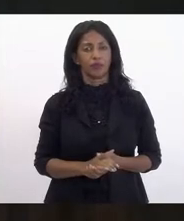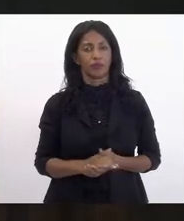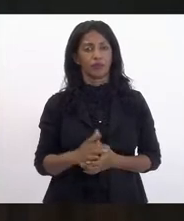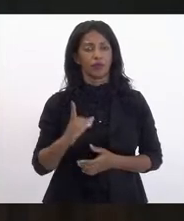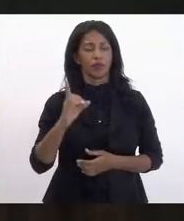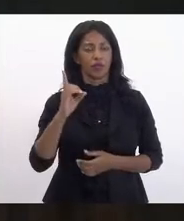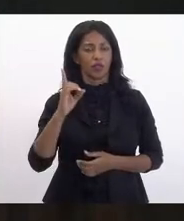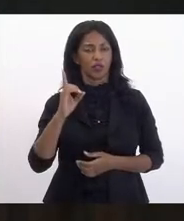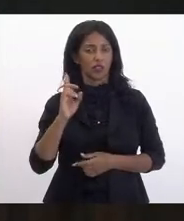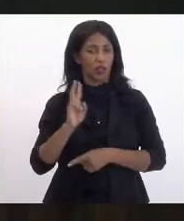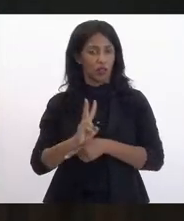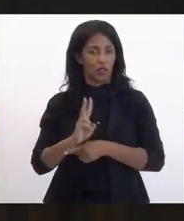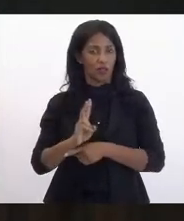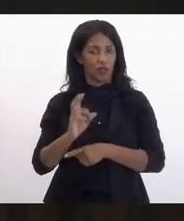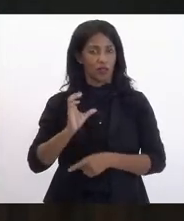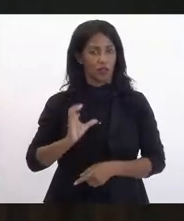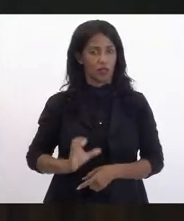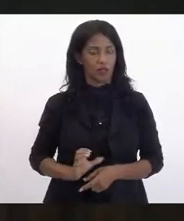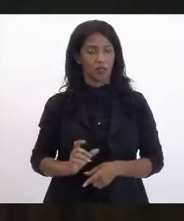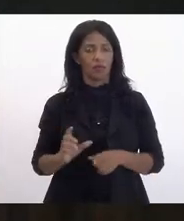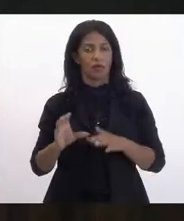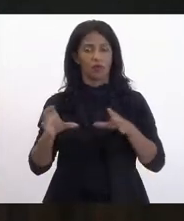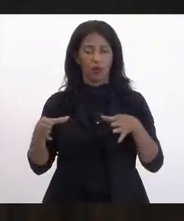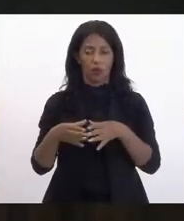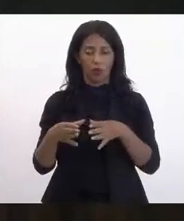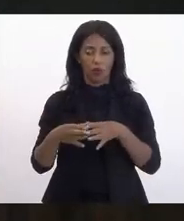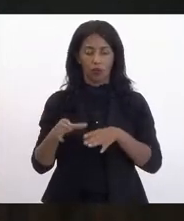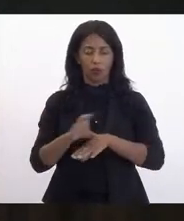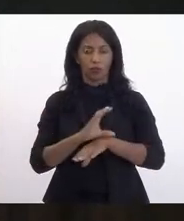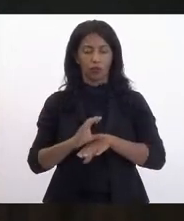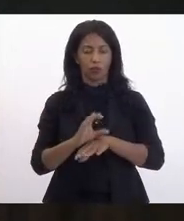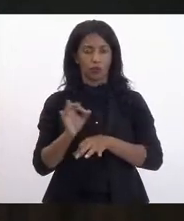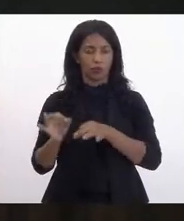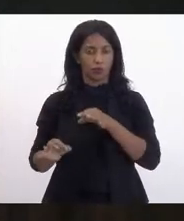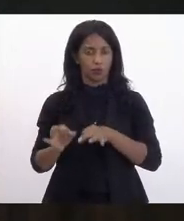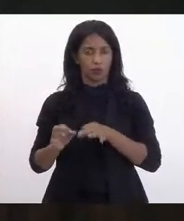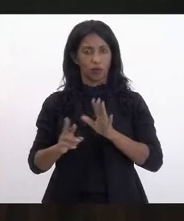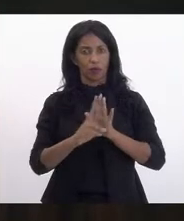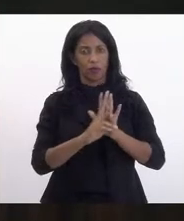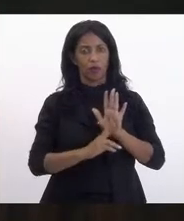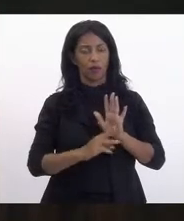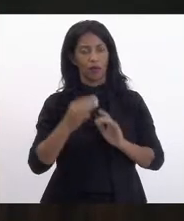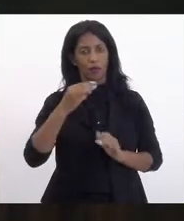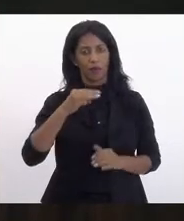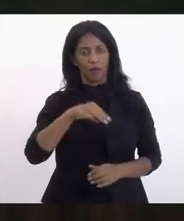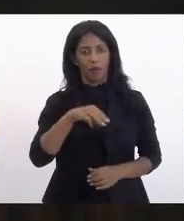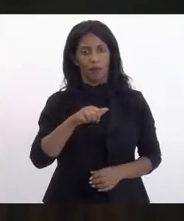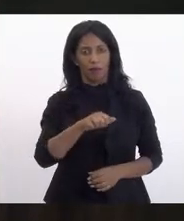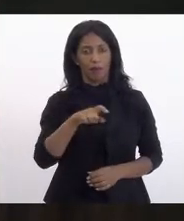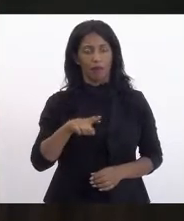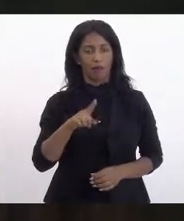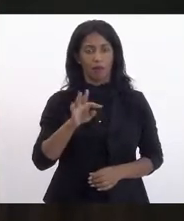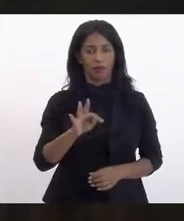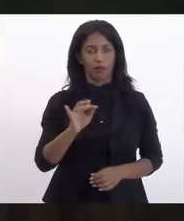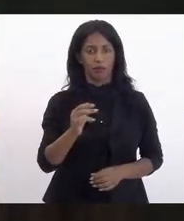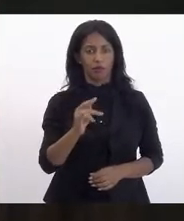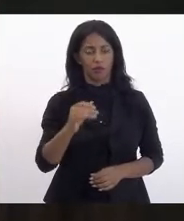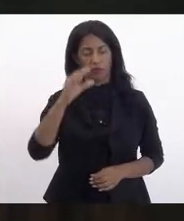Civil, favorável, com emenda. Da Comissão de Constituição e Justiça. Relatores, deputado Max Lemos, Tiago Pampulha e Tia